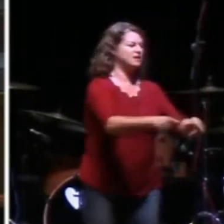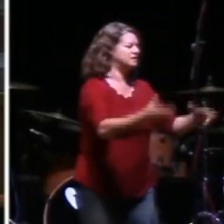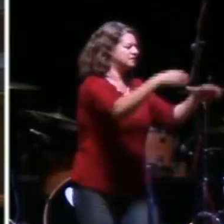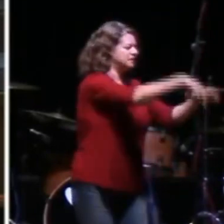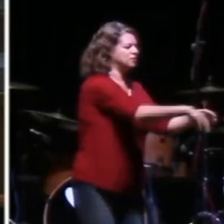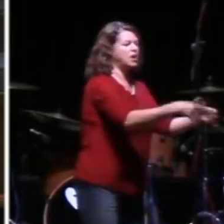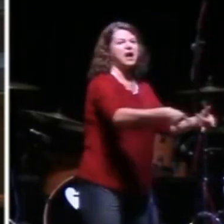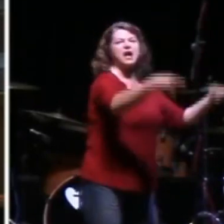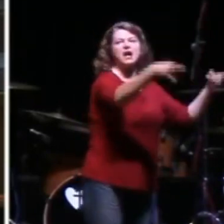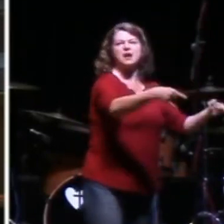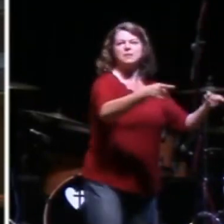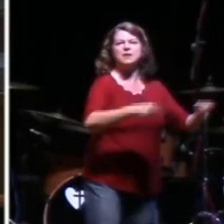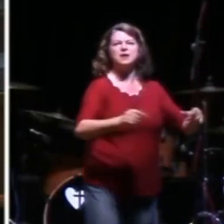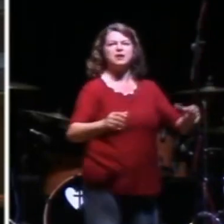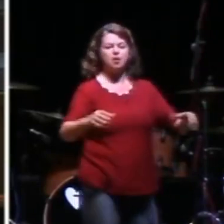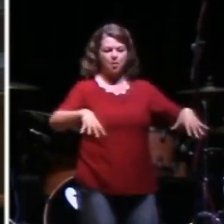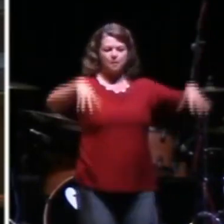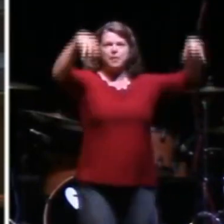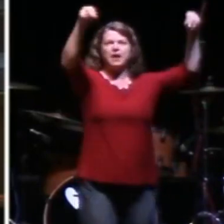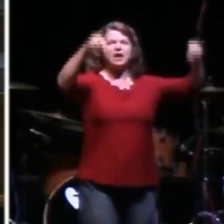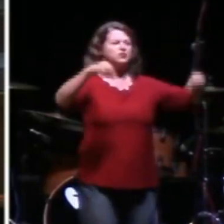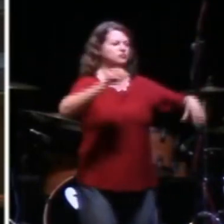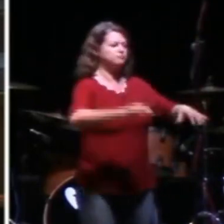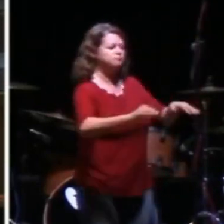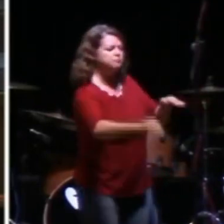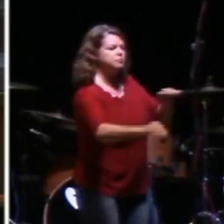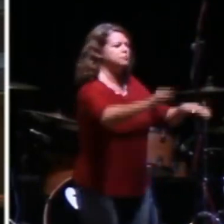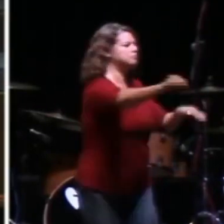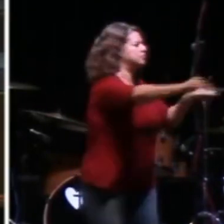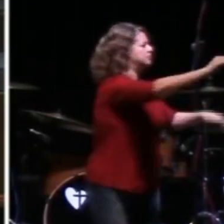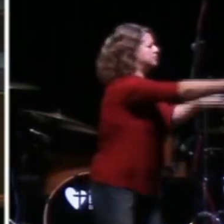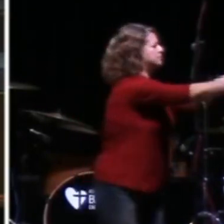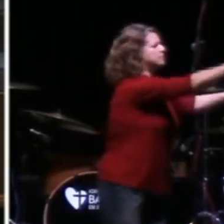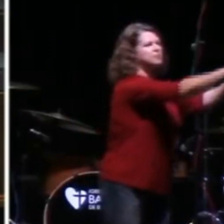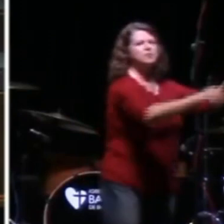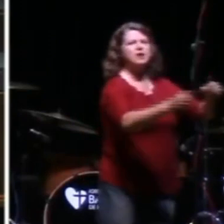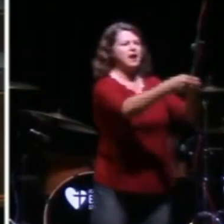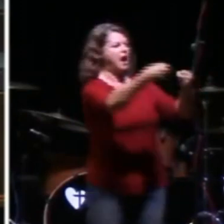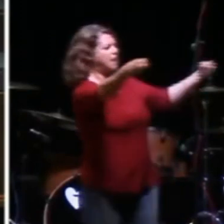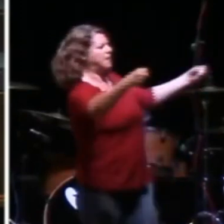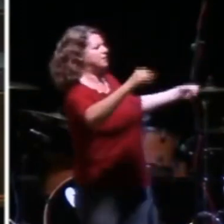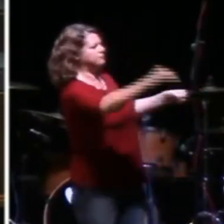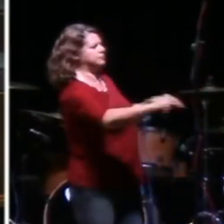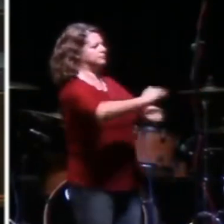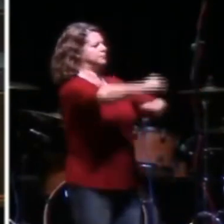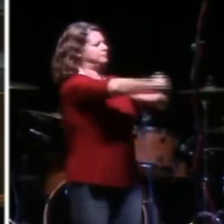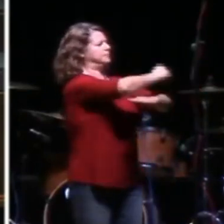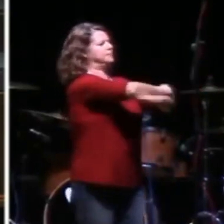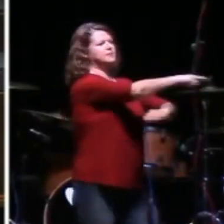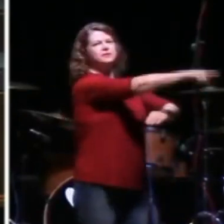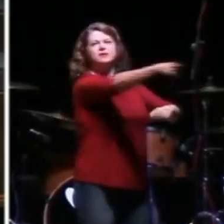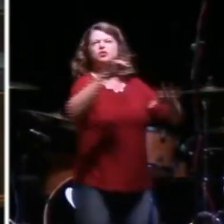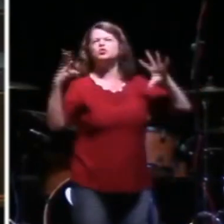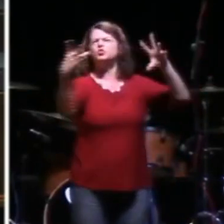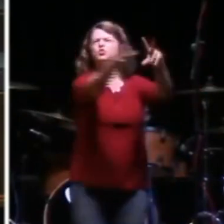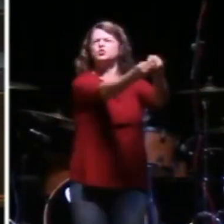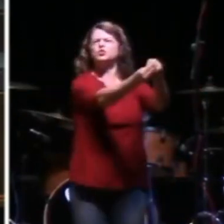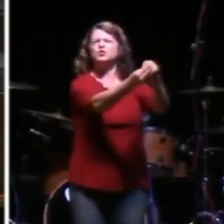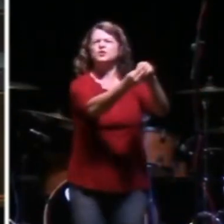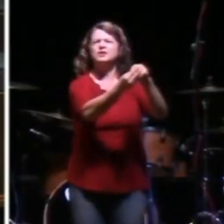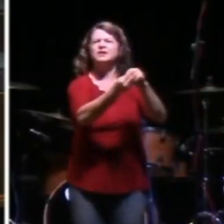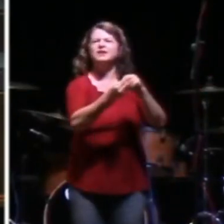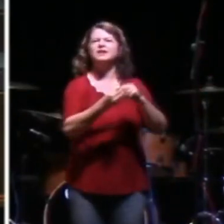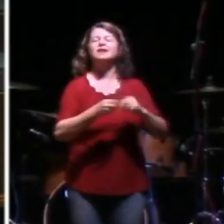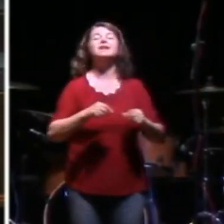farol de arranjos e aqueles homens pisotearam as mães temos a dizer o seguinte que a natureza